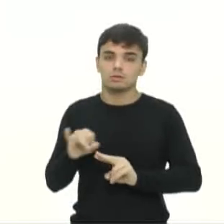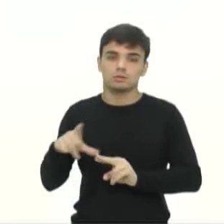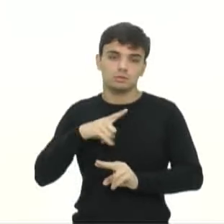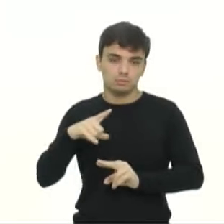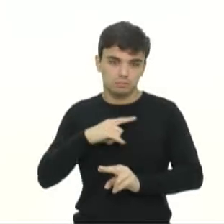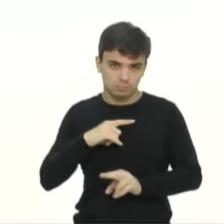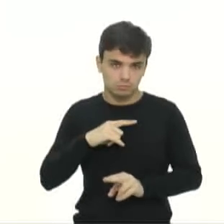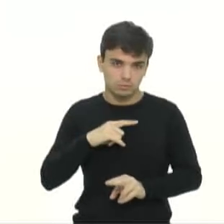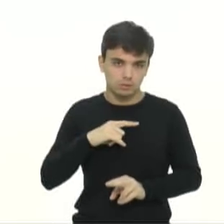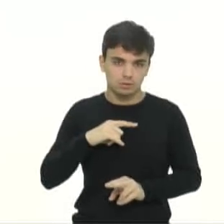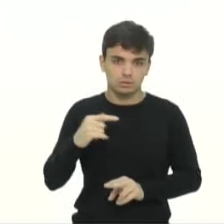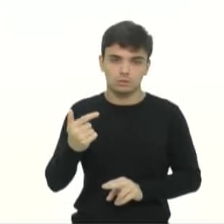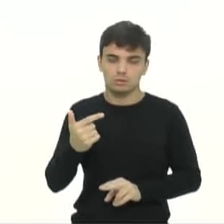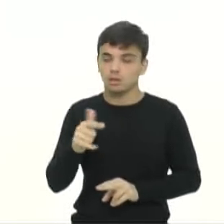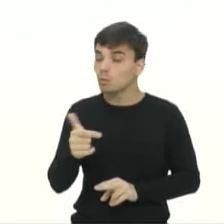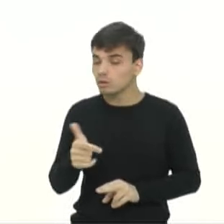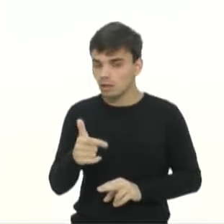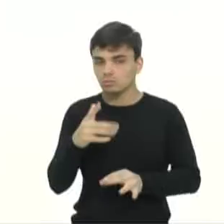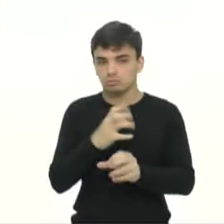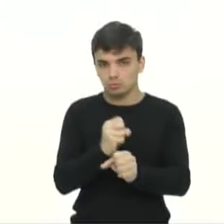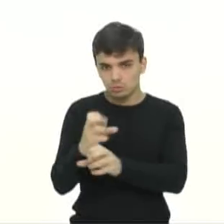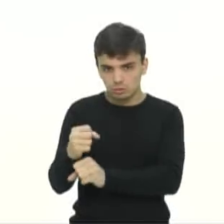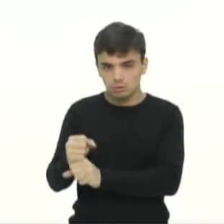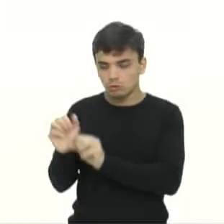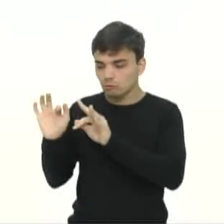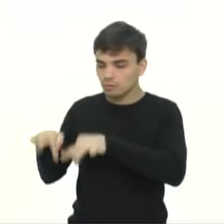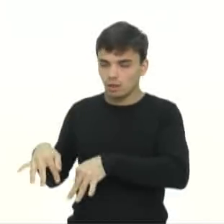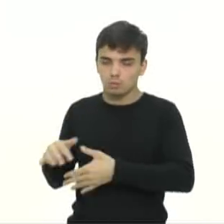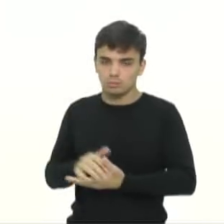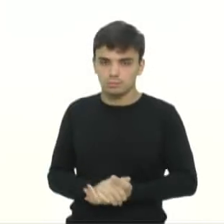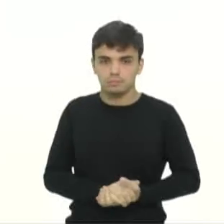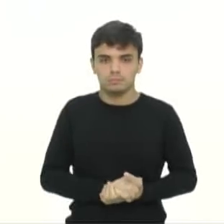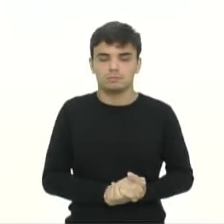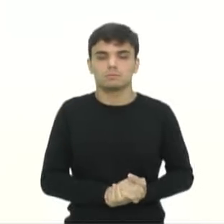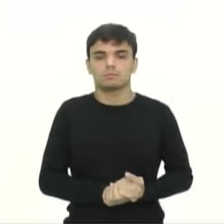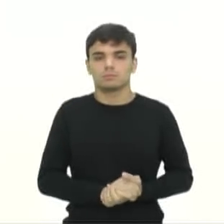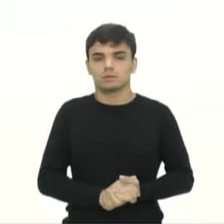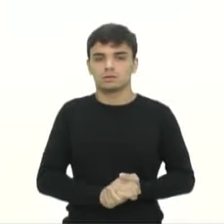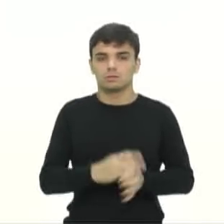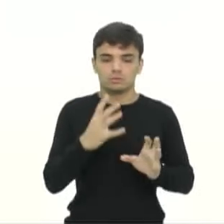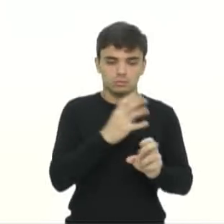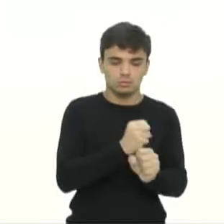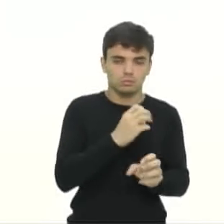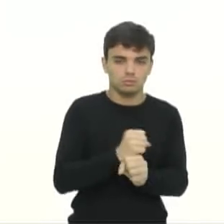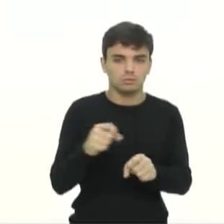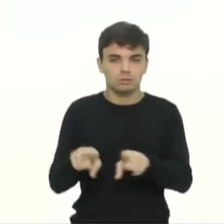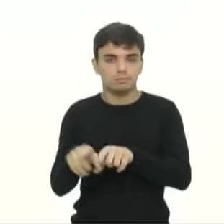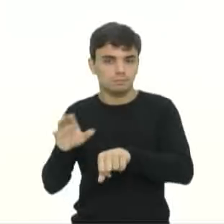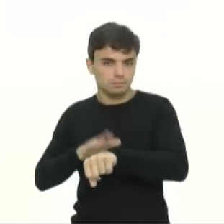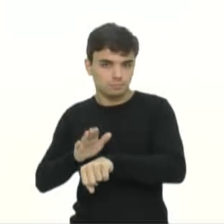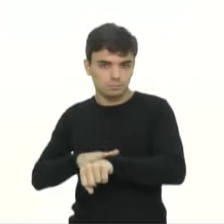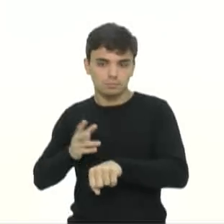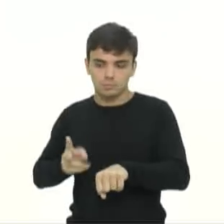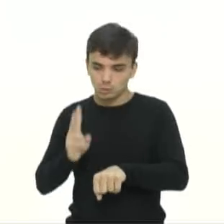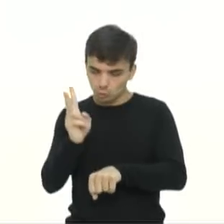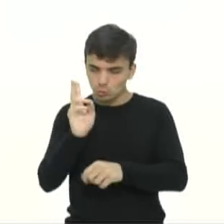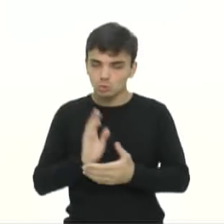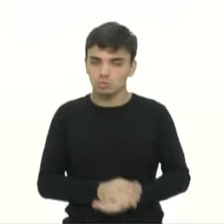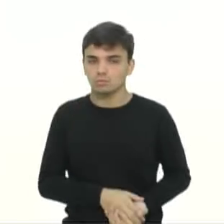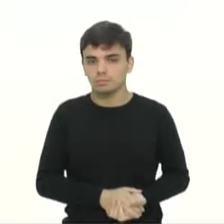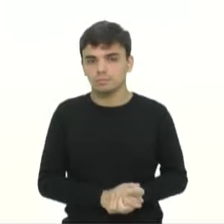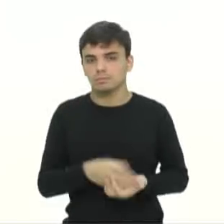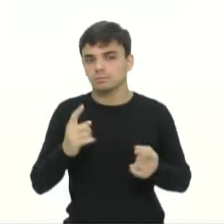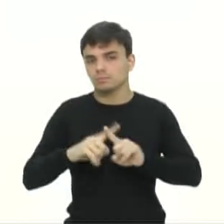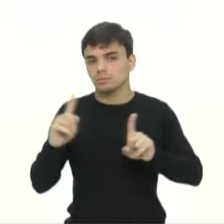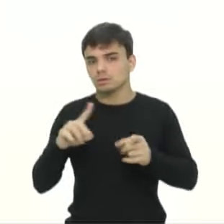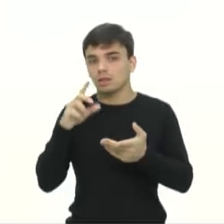haja pontuação no final do goal score, né? Toda pontuação ou penalidade do tempo regulamentar permanece no placar. A